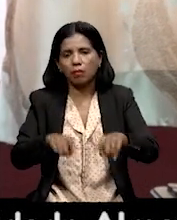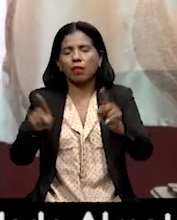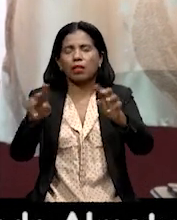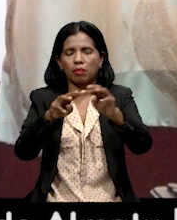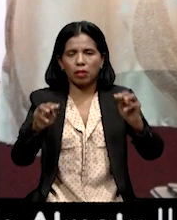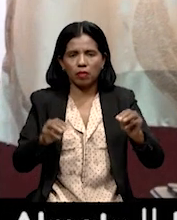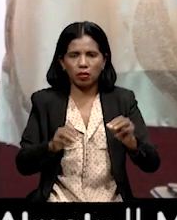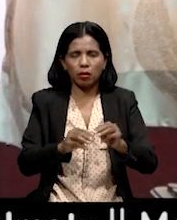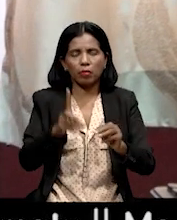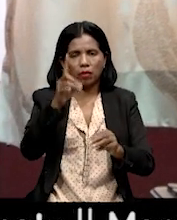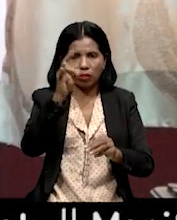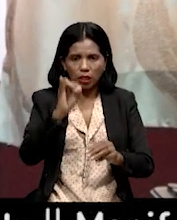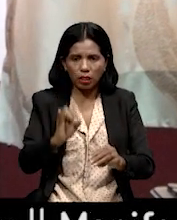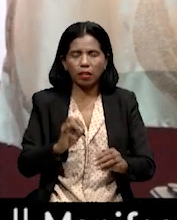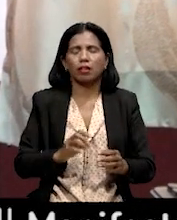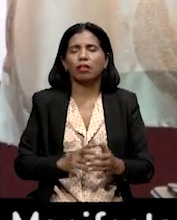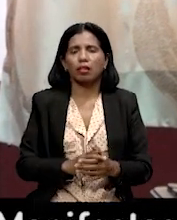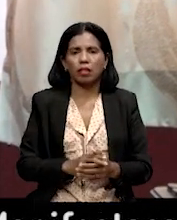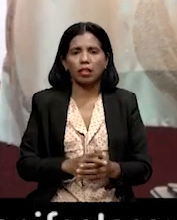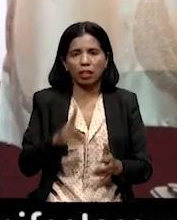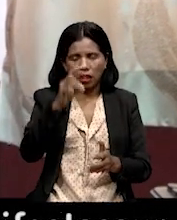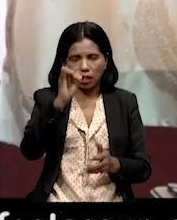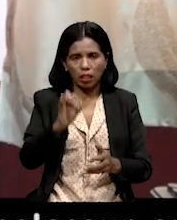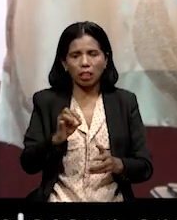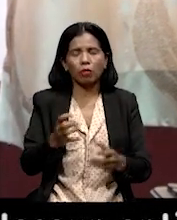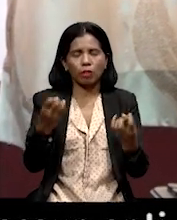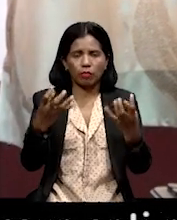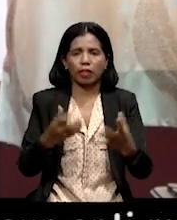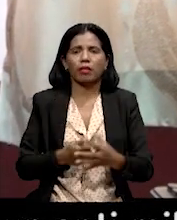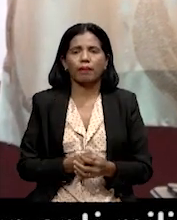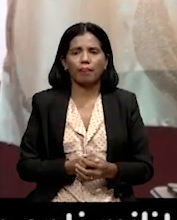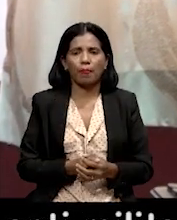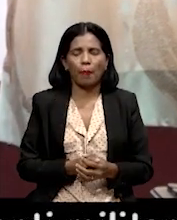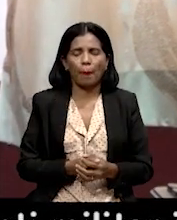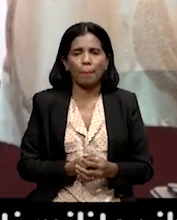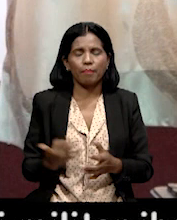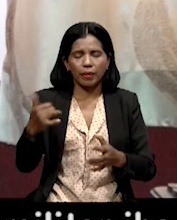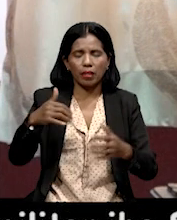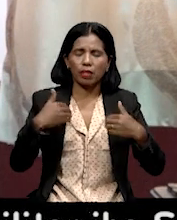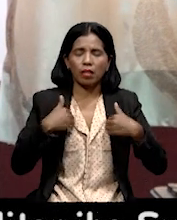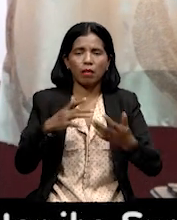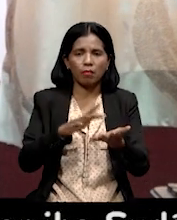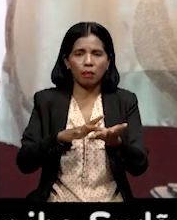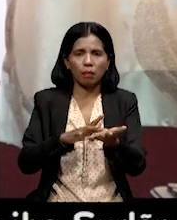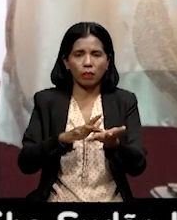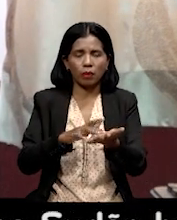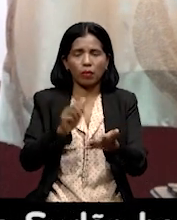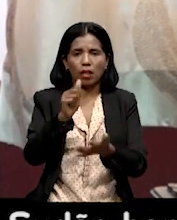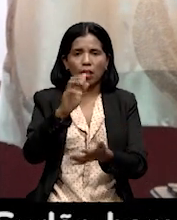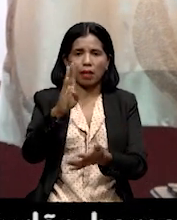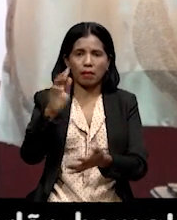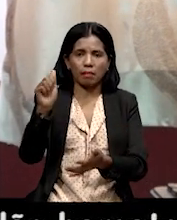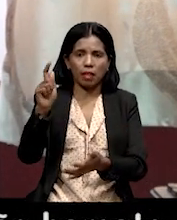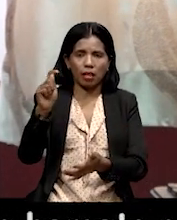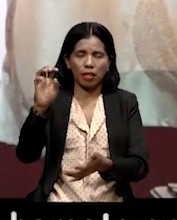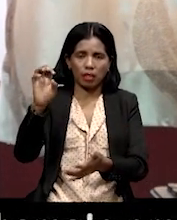Dili Dili mas na antes também distribui sira ia abate sira ia malatião sira halo agora drug sira halo hela